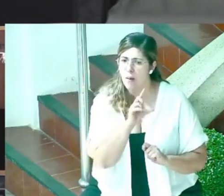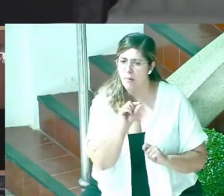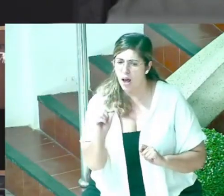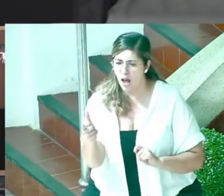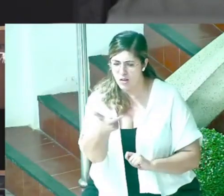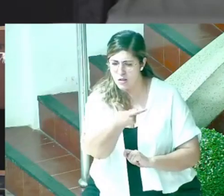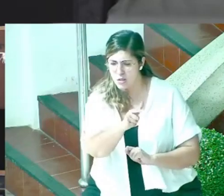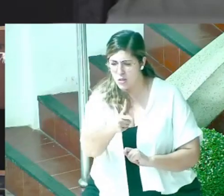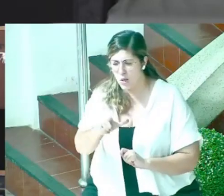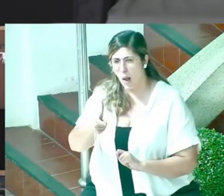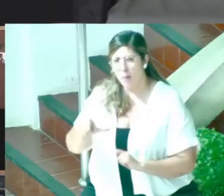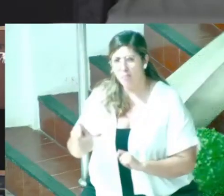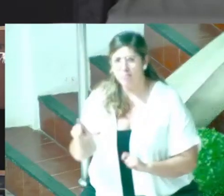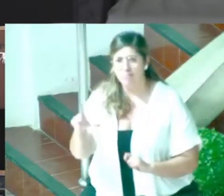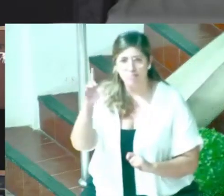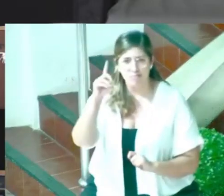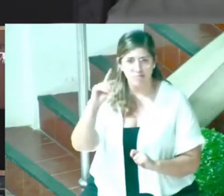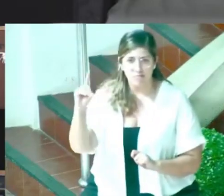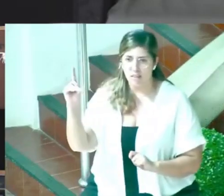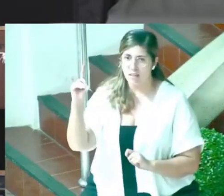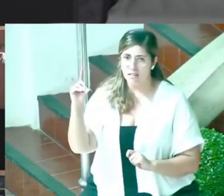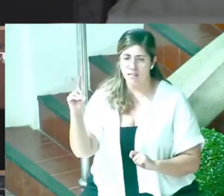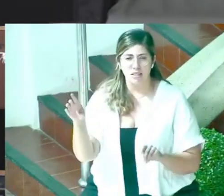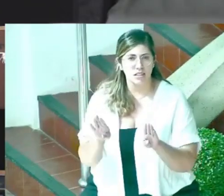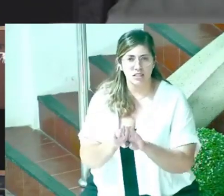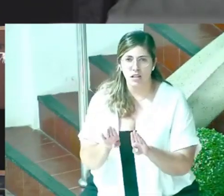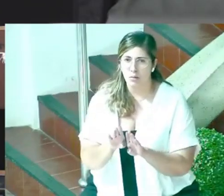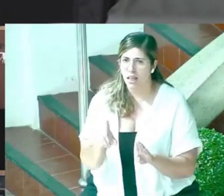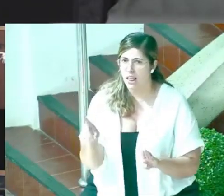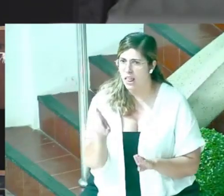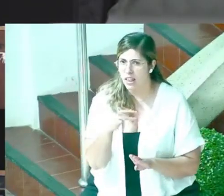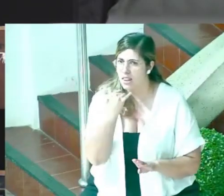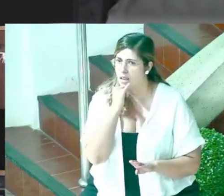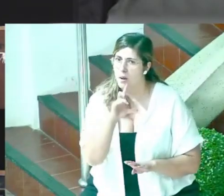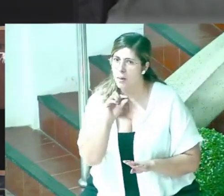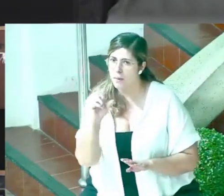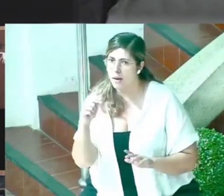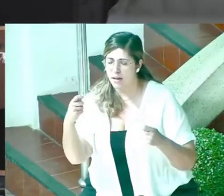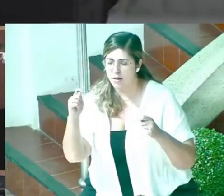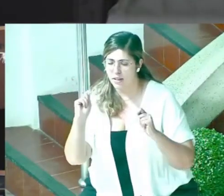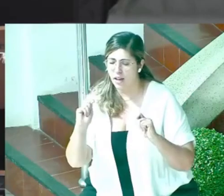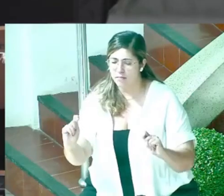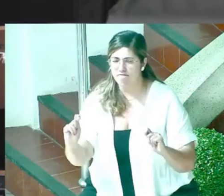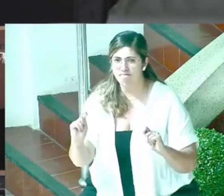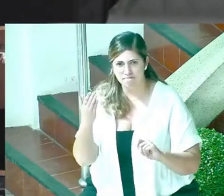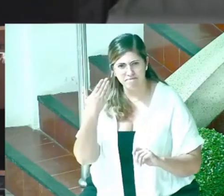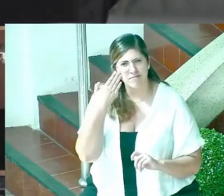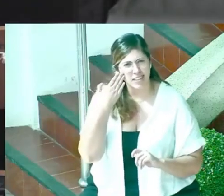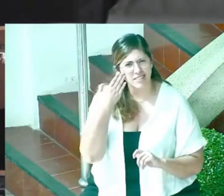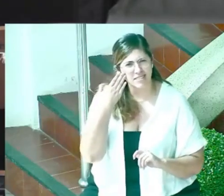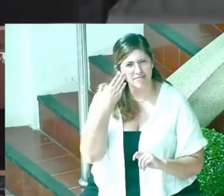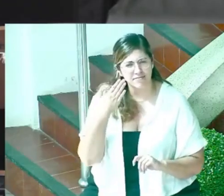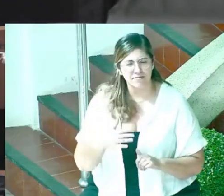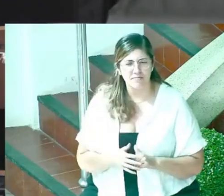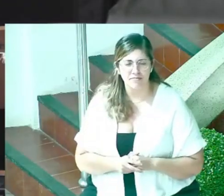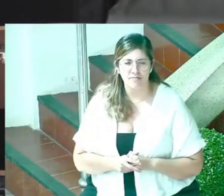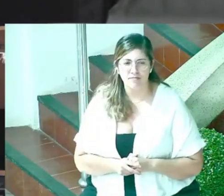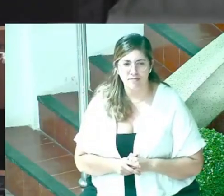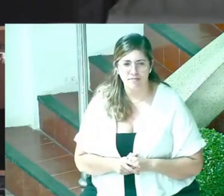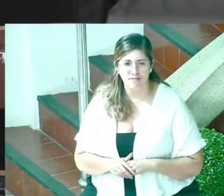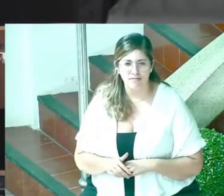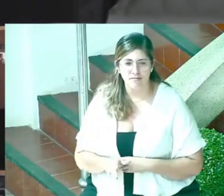que caluniar uma pessoa é como subir no último andar de um prédio, pegar